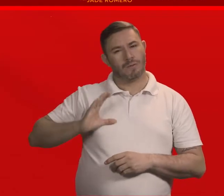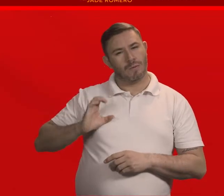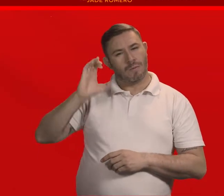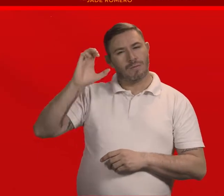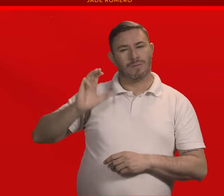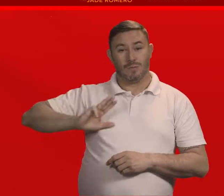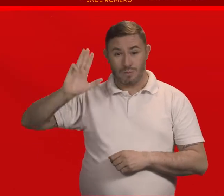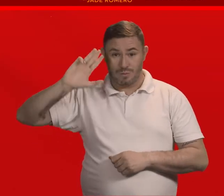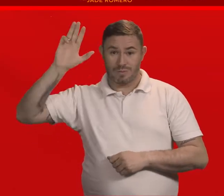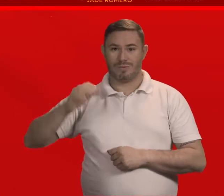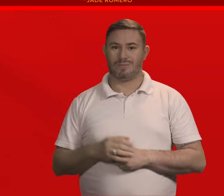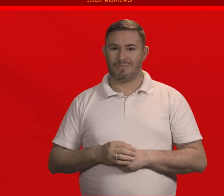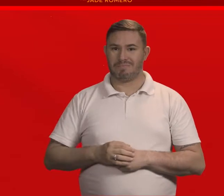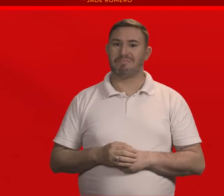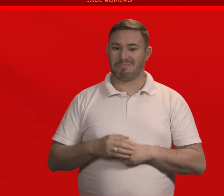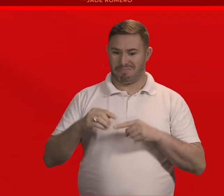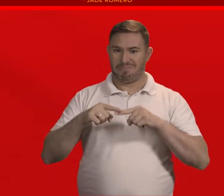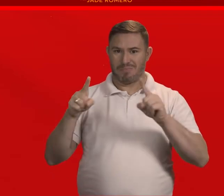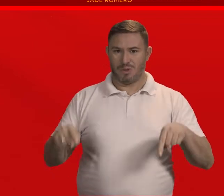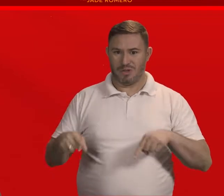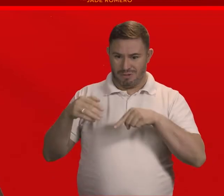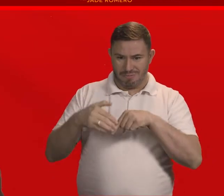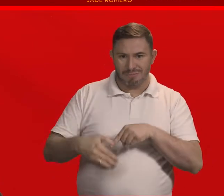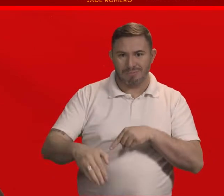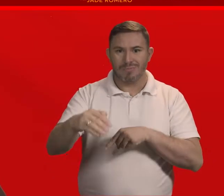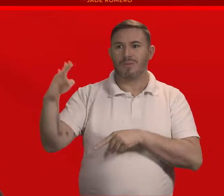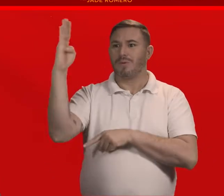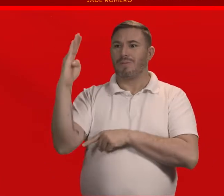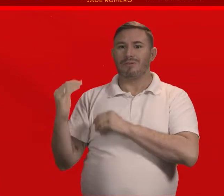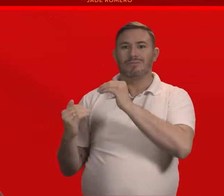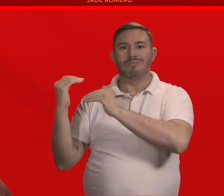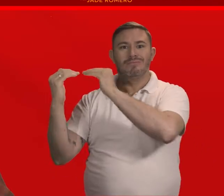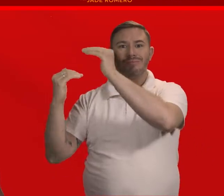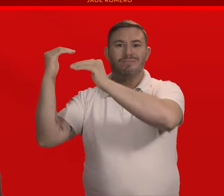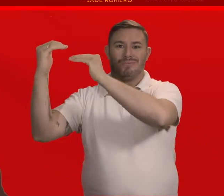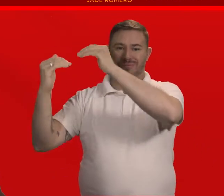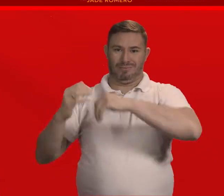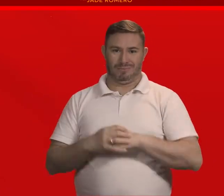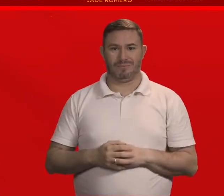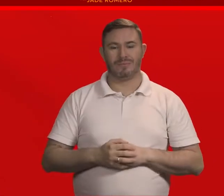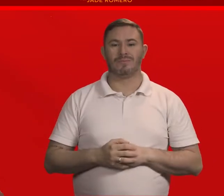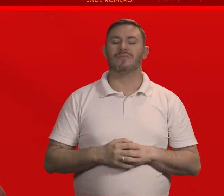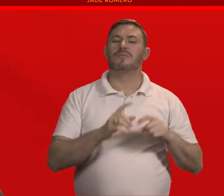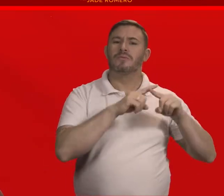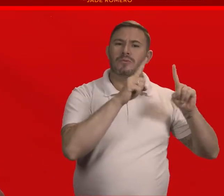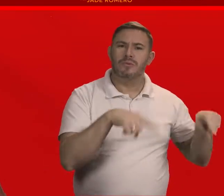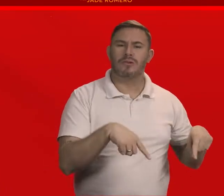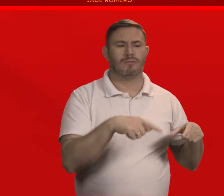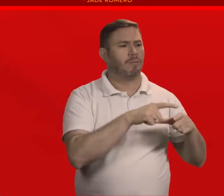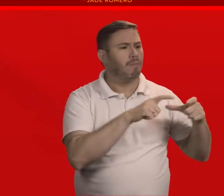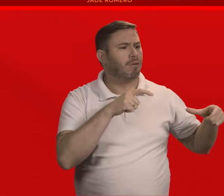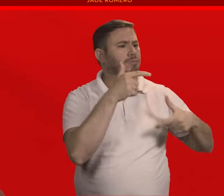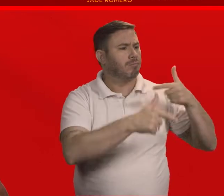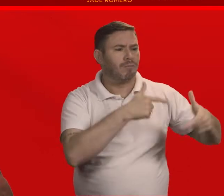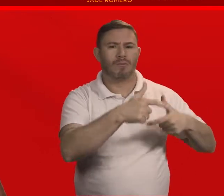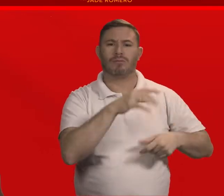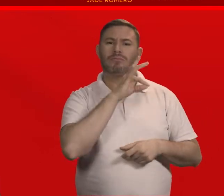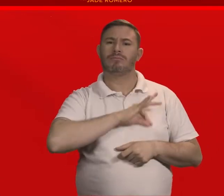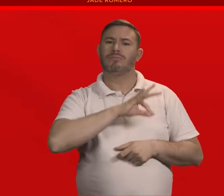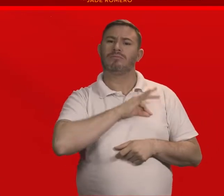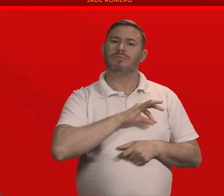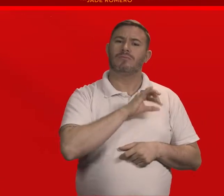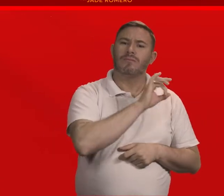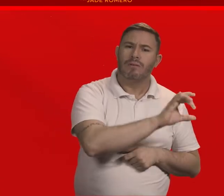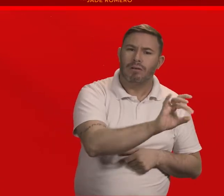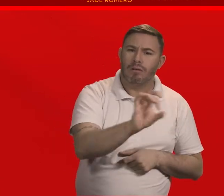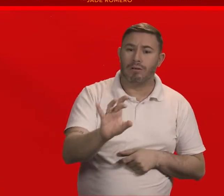Camilo, Eumano e Lula. Vamos ter um grande programa de desenvolvimento do nosso país. Programa de geração de emprego, de distribuição de